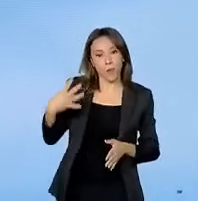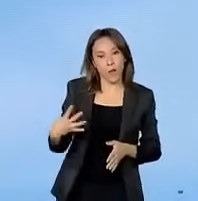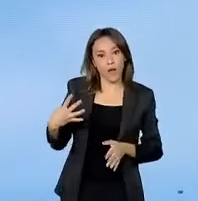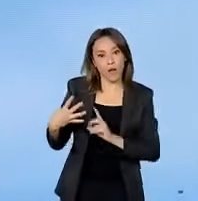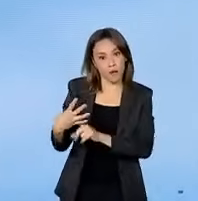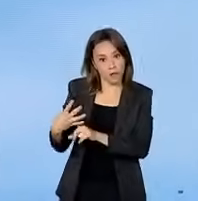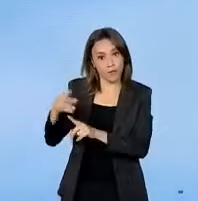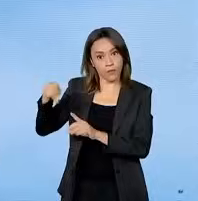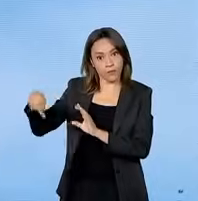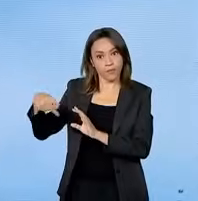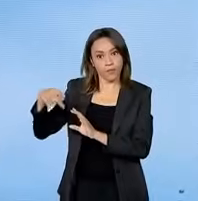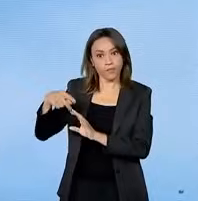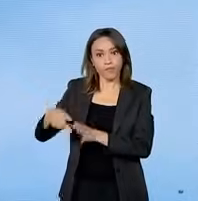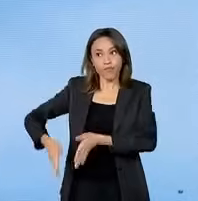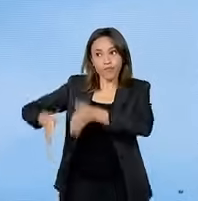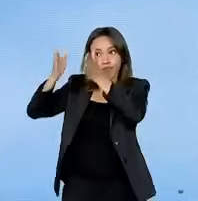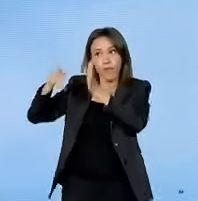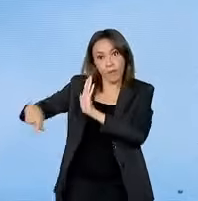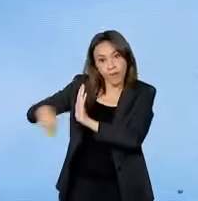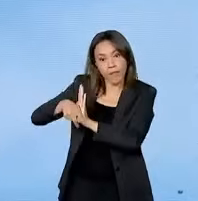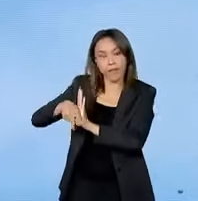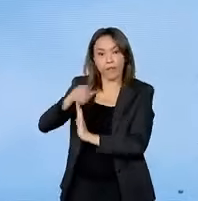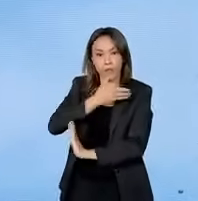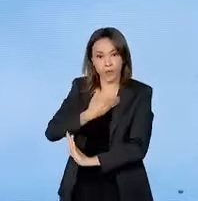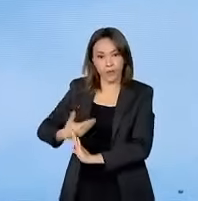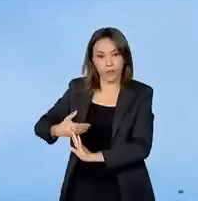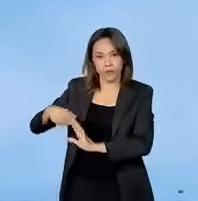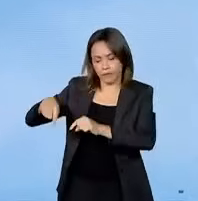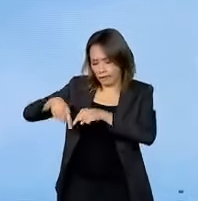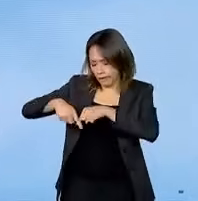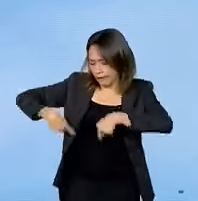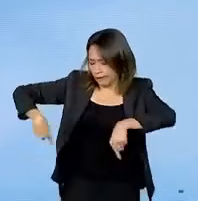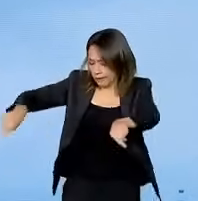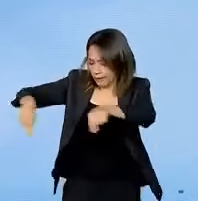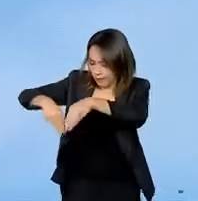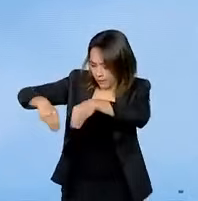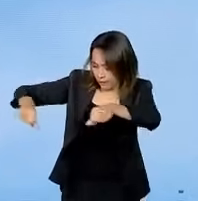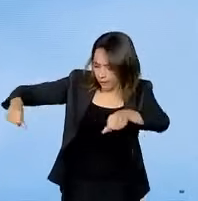da União, dentre terrenos e edificações.